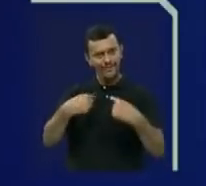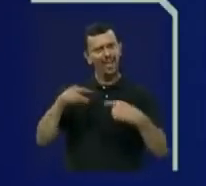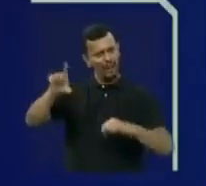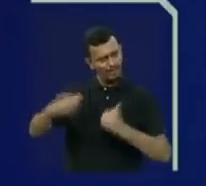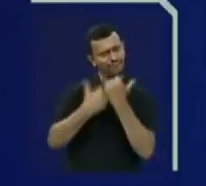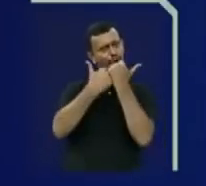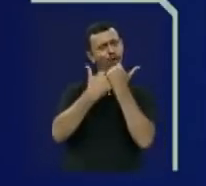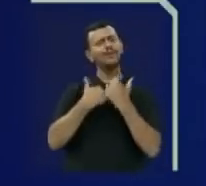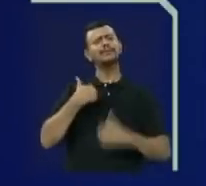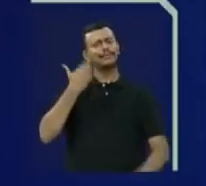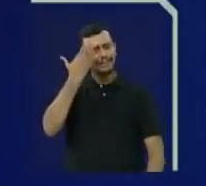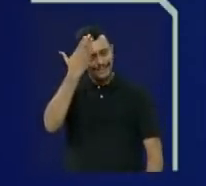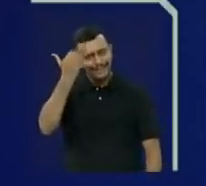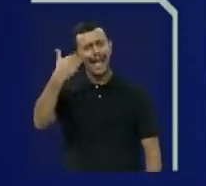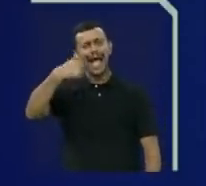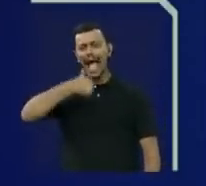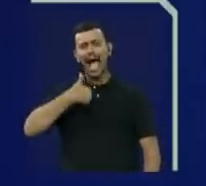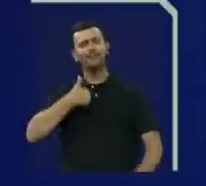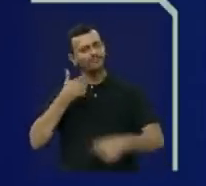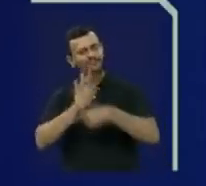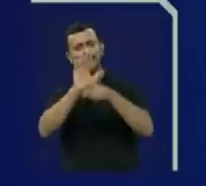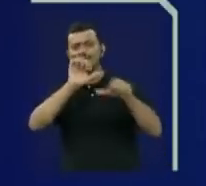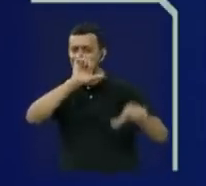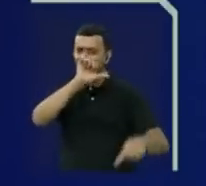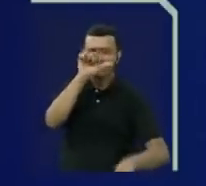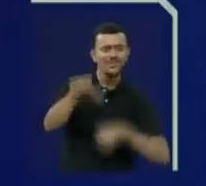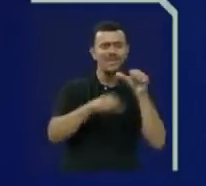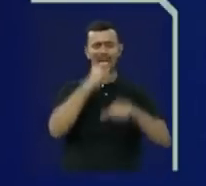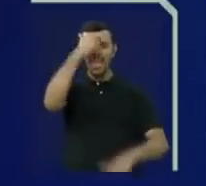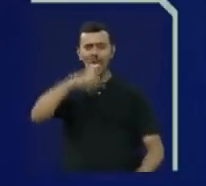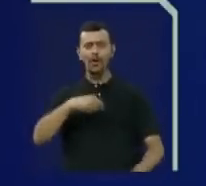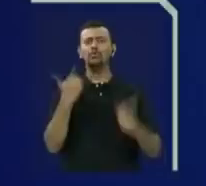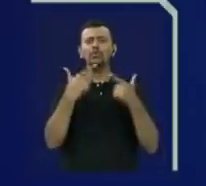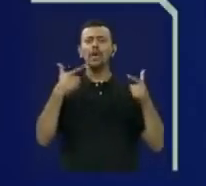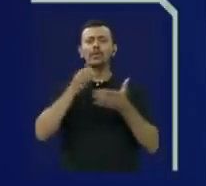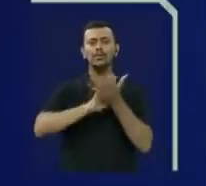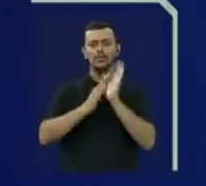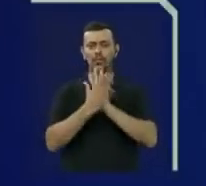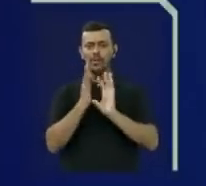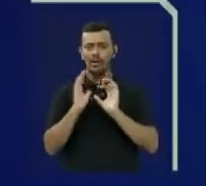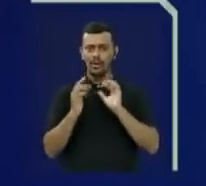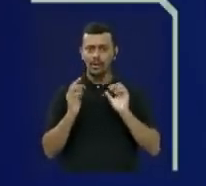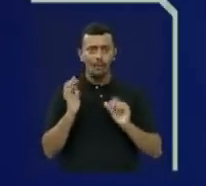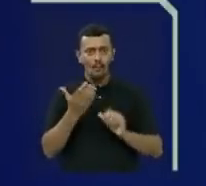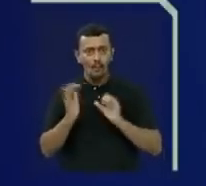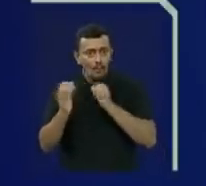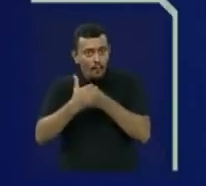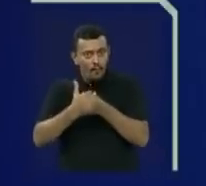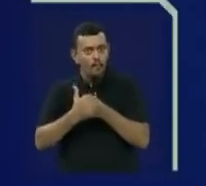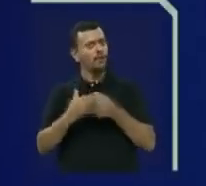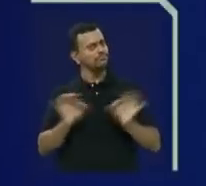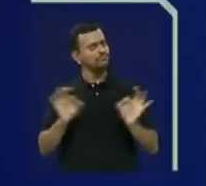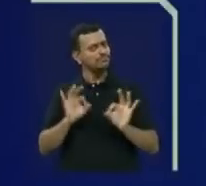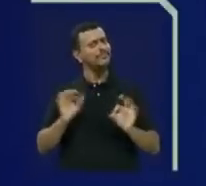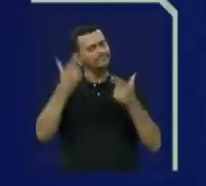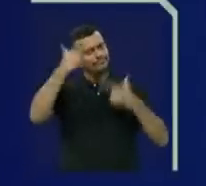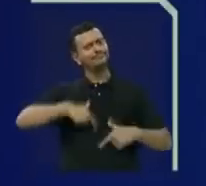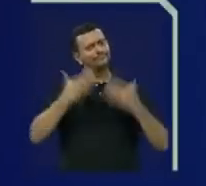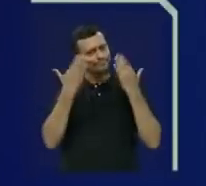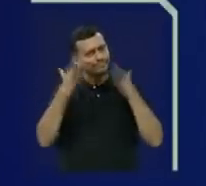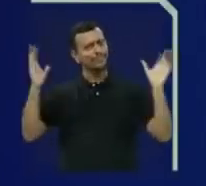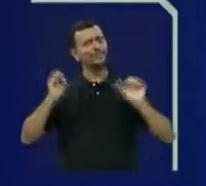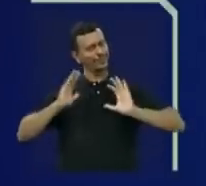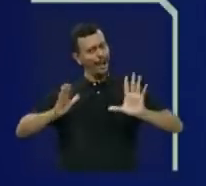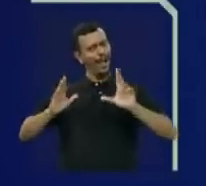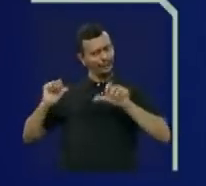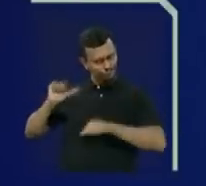de mudar, que eu não tenho rabo preso e, sobretudo, vou fazer aquilo que deve ser feito, que já deveria ter sido feito. Nós